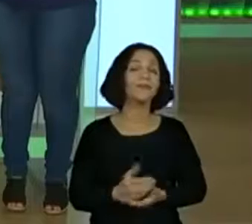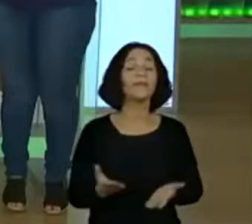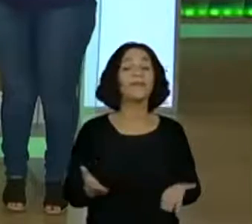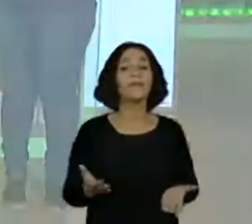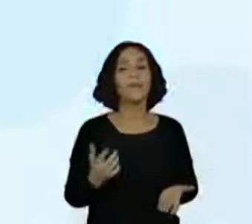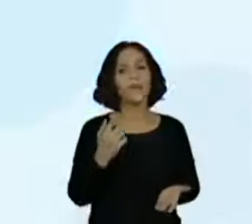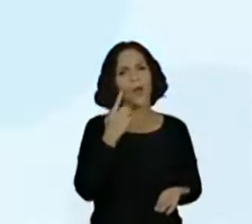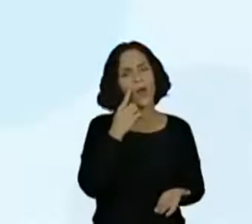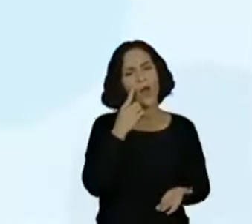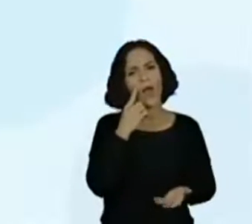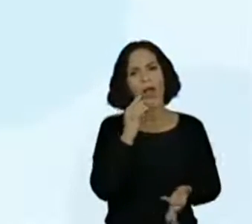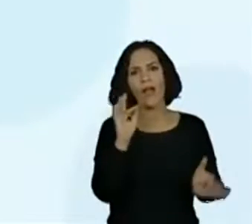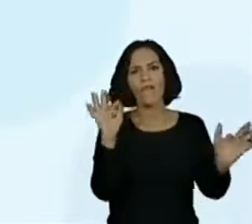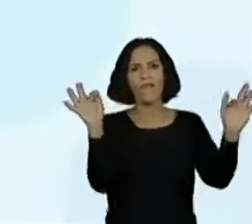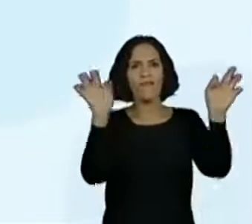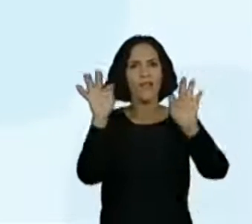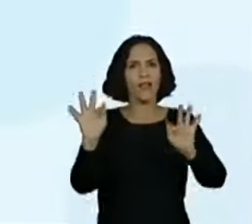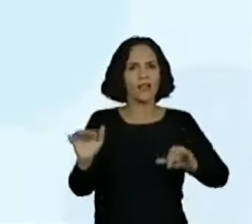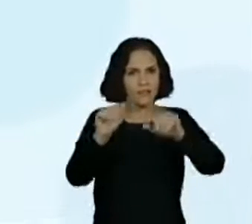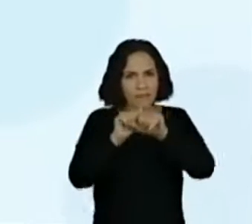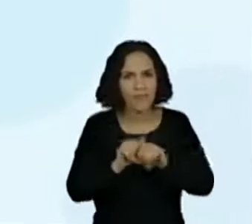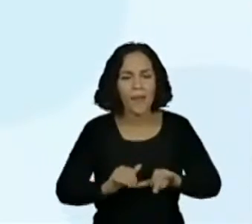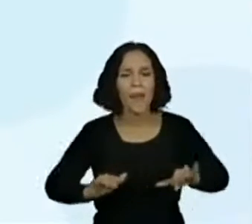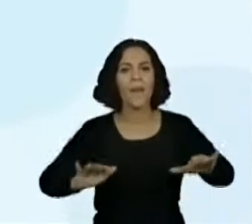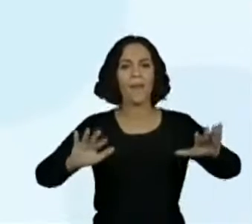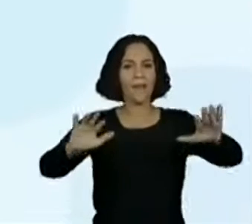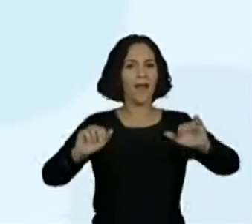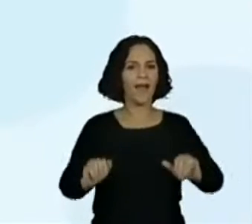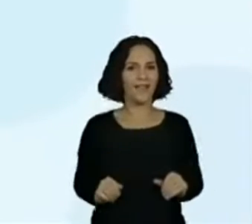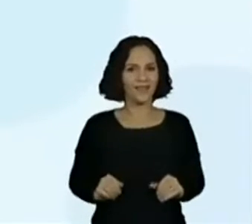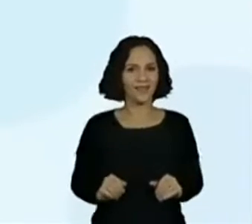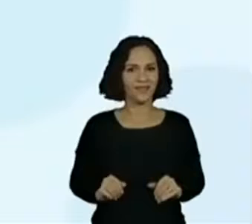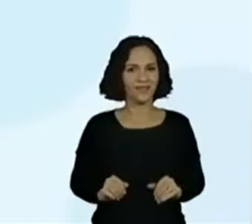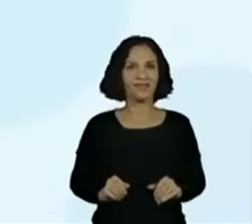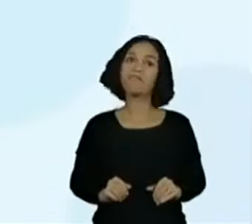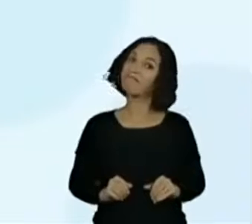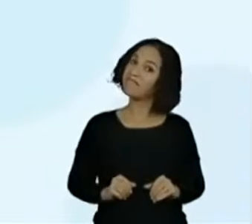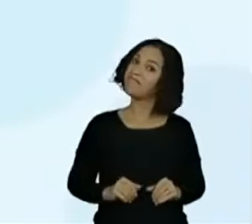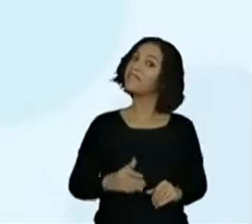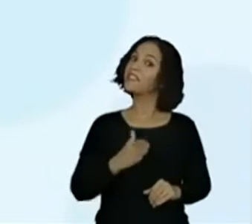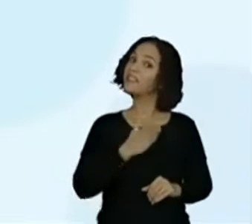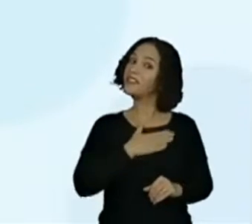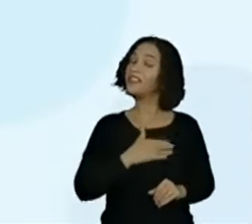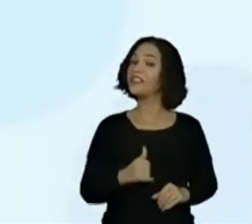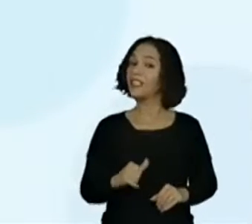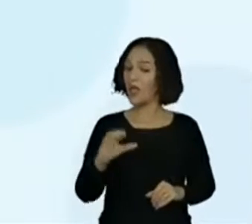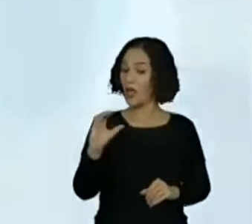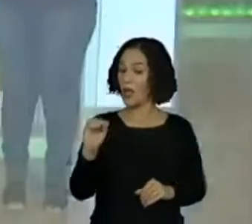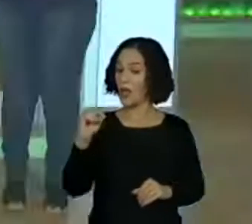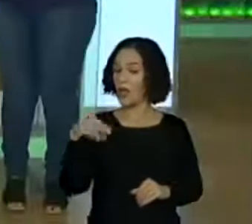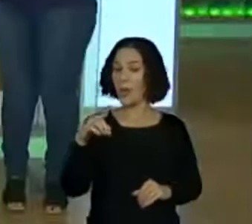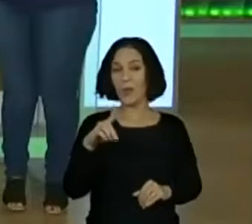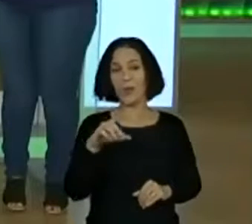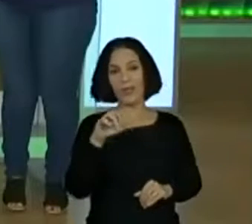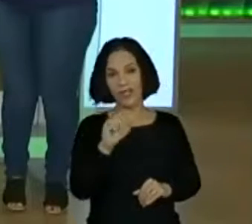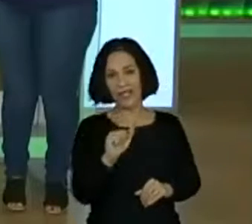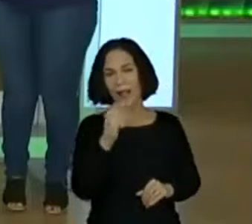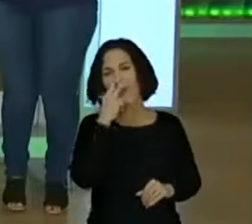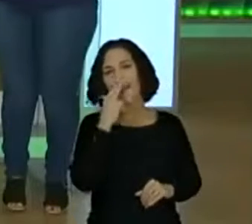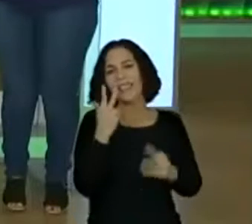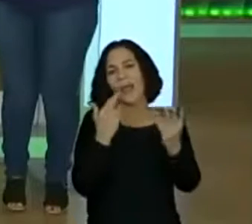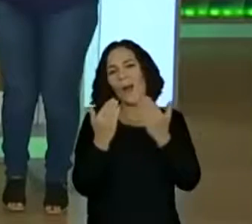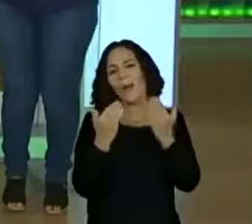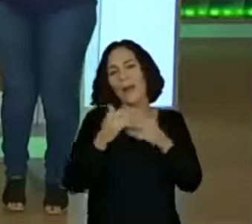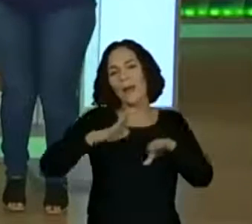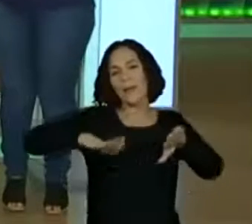Onda de felicidade. Professora... Onda de felicidade, já gostei. Onda de felicidade. Felicidade. A gente, quando está aqui, apesar